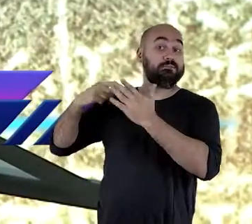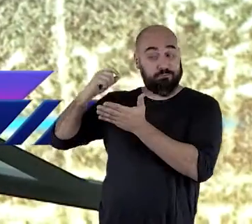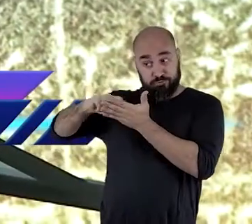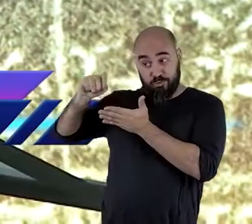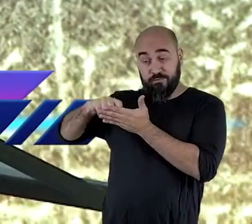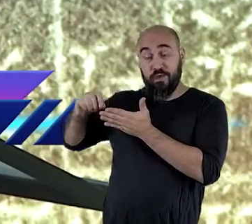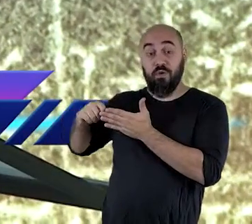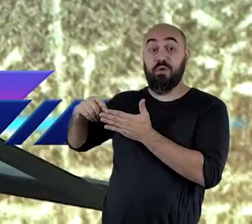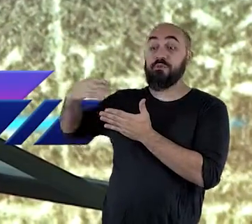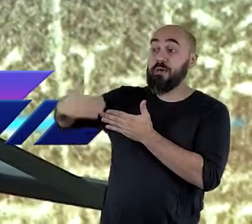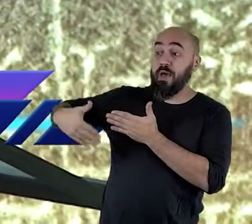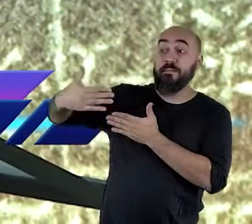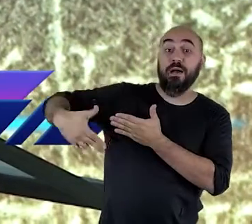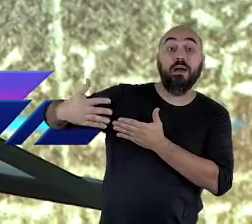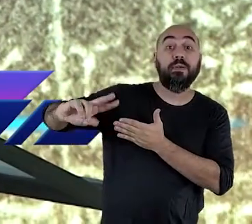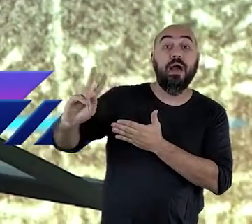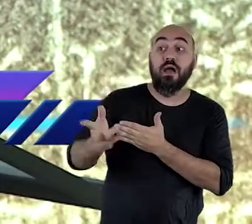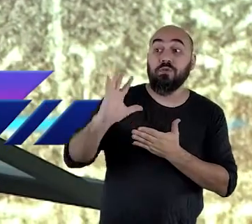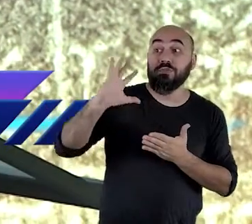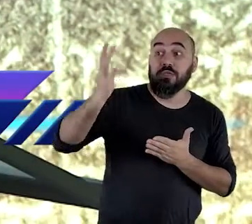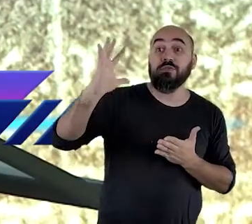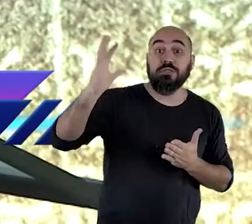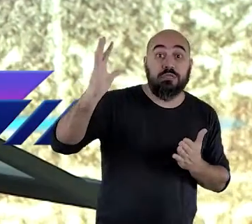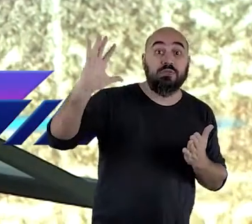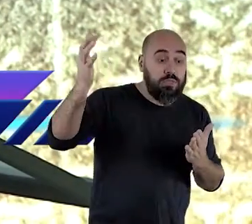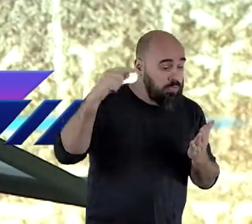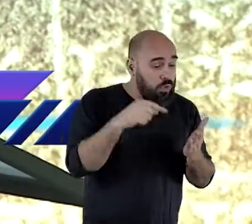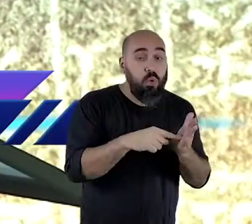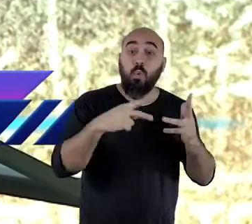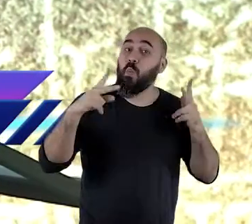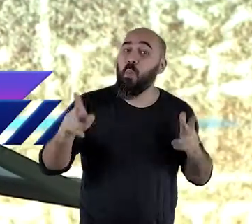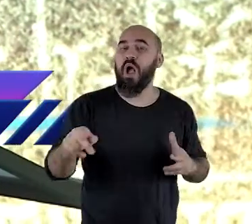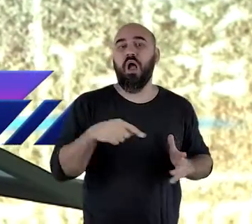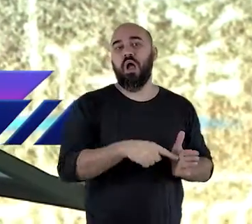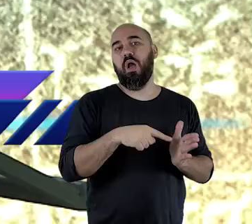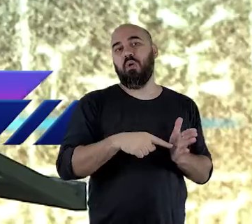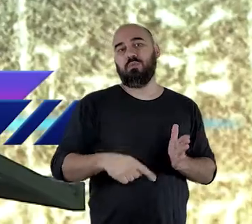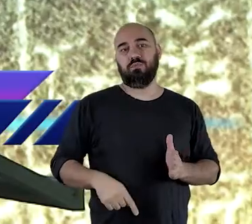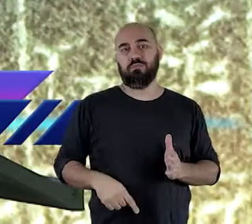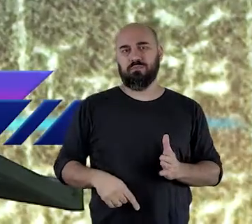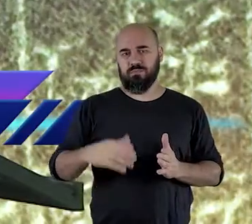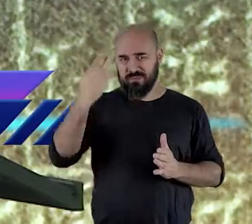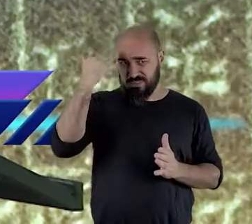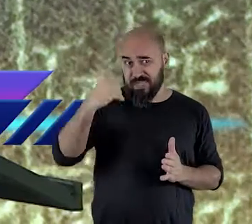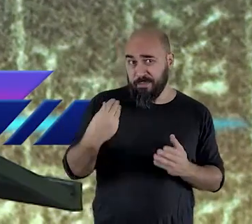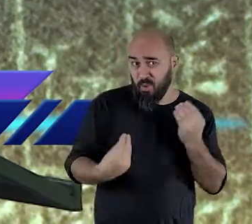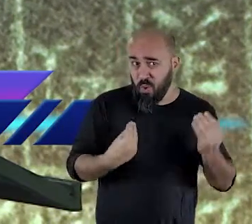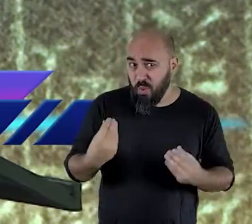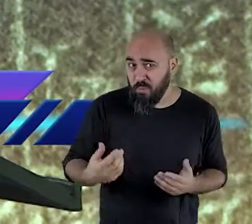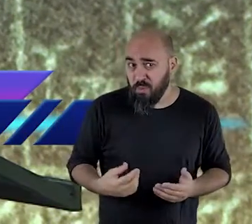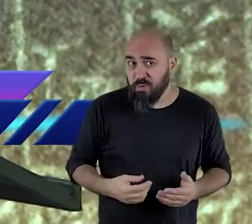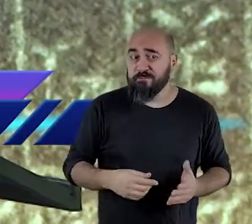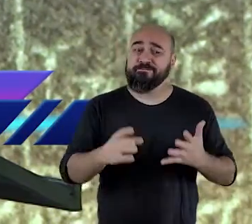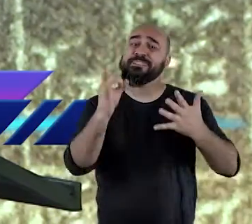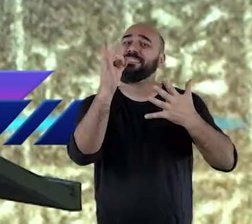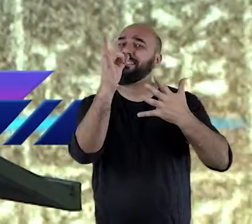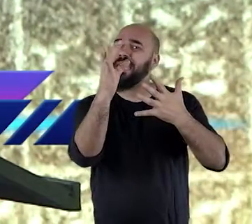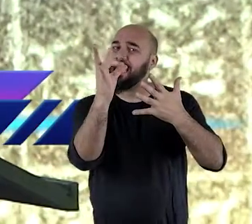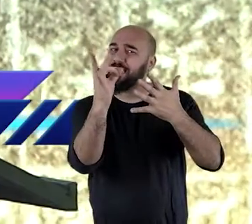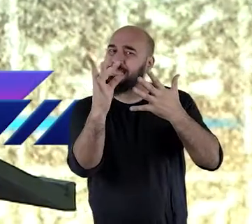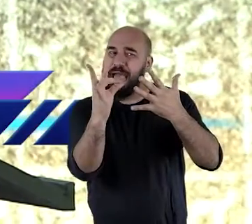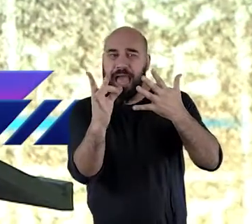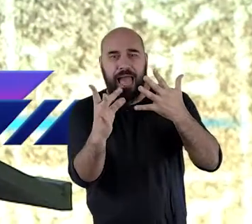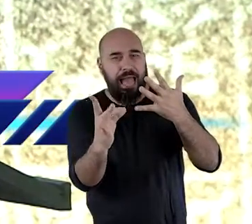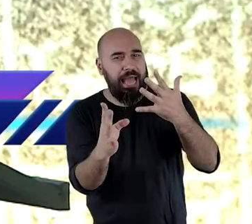Daniel e todas as suas profecias. E sabe como a história confirma? Nos mínimos